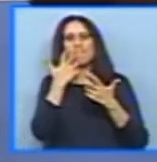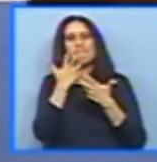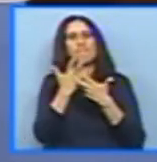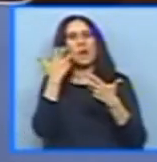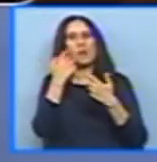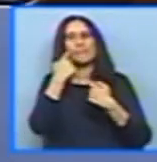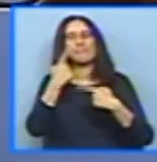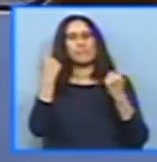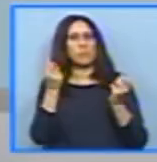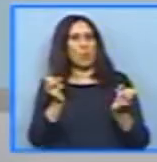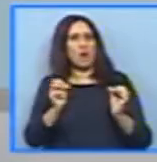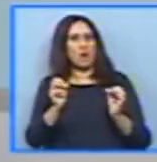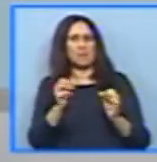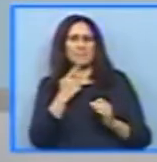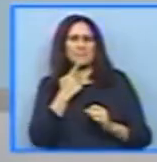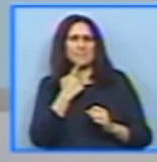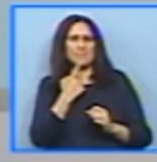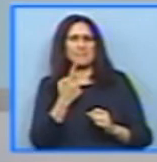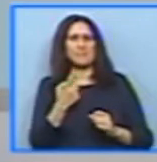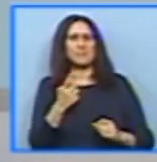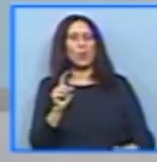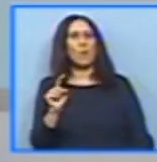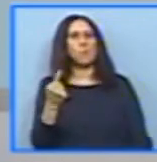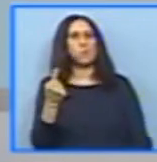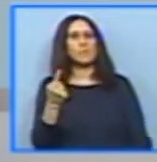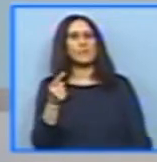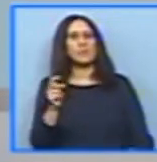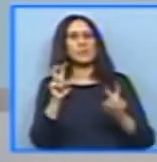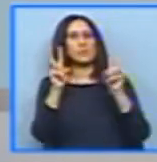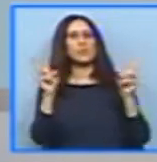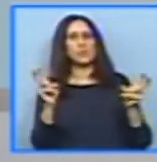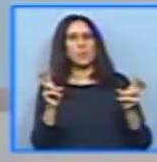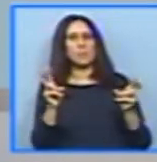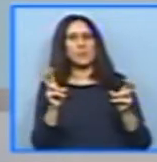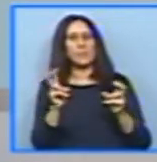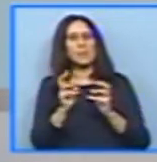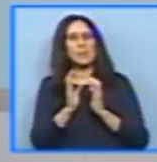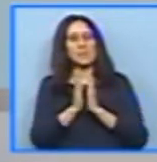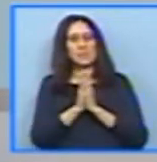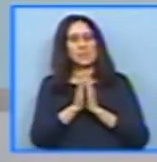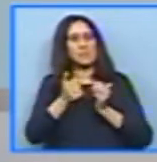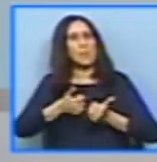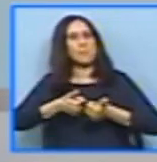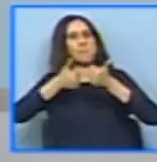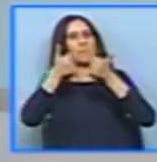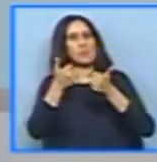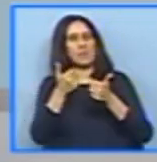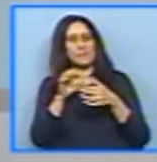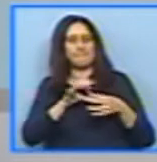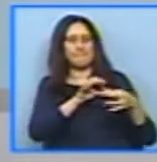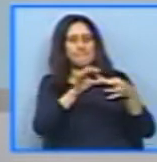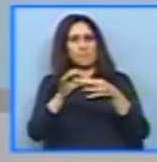como se compreende, daquilo que podíamos chamar o mistério da Santíssima Trindade. Que é uma outra